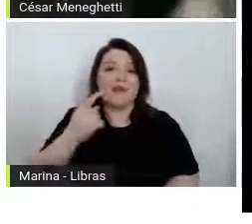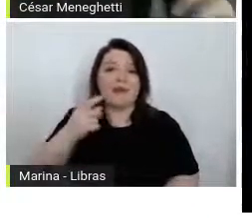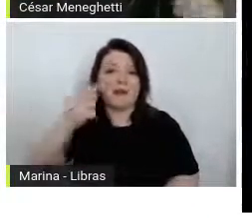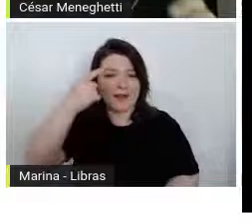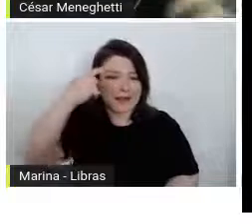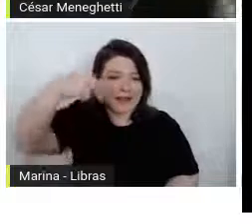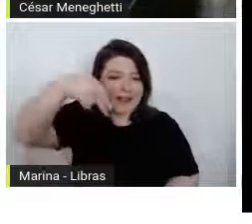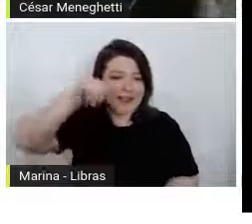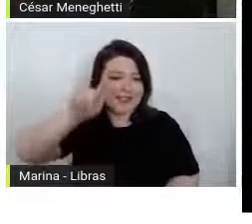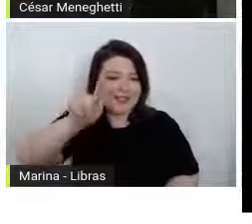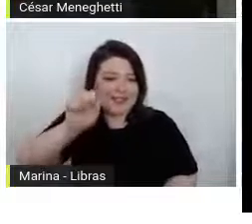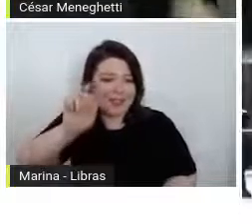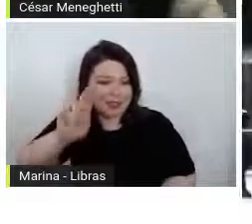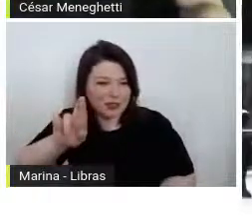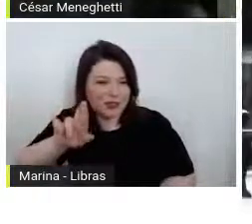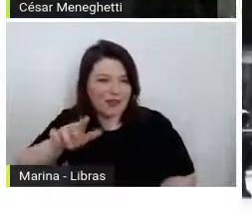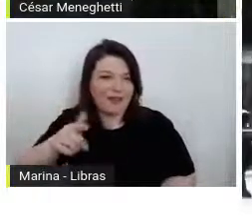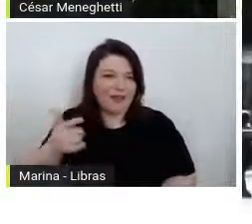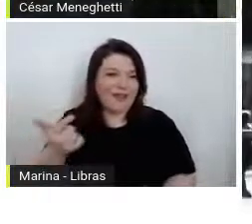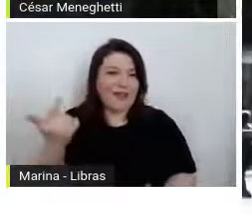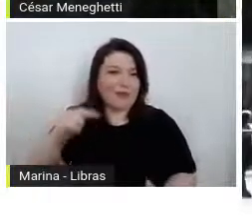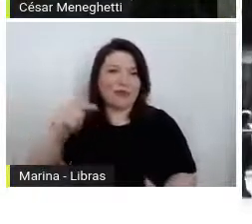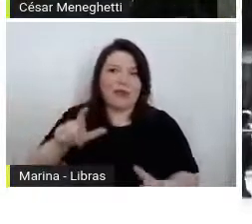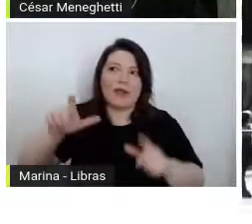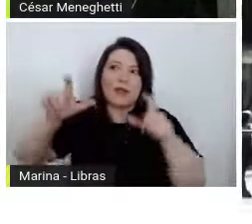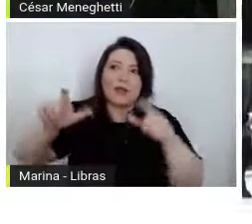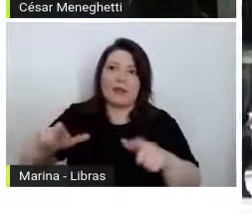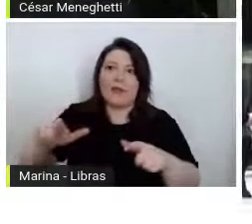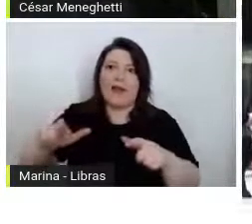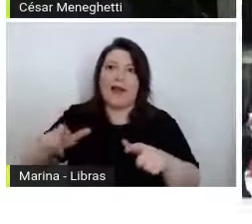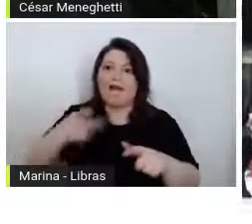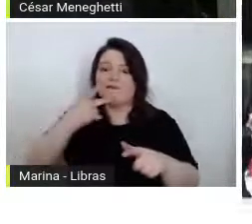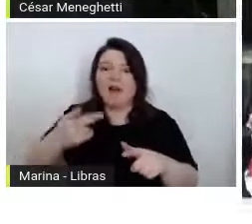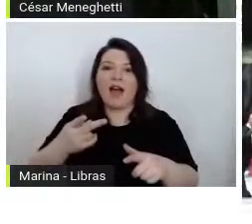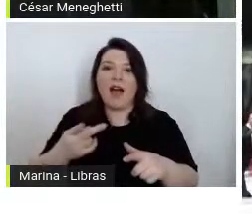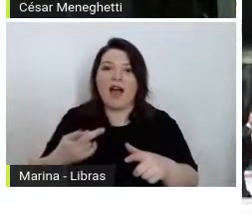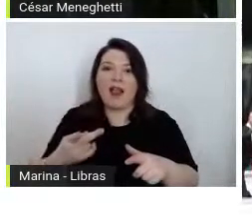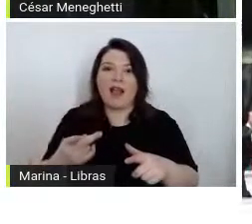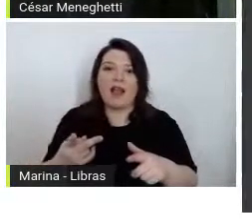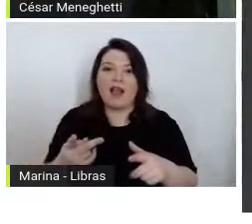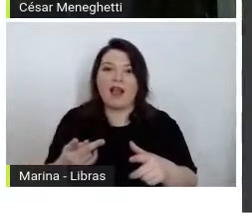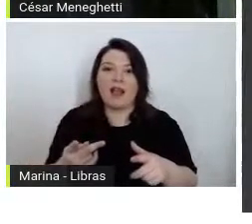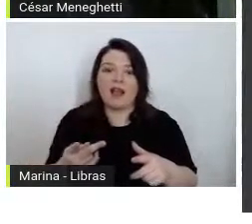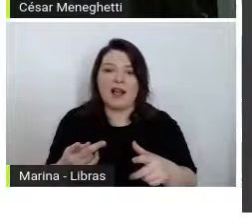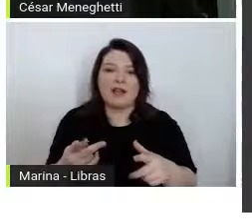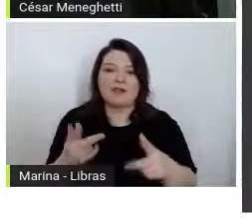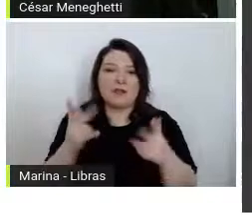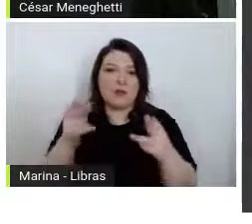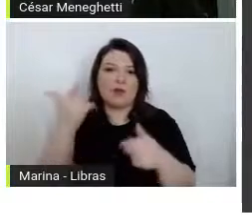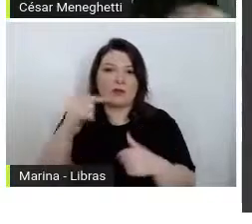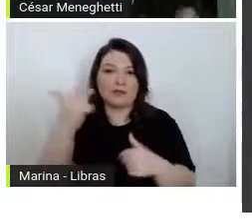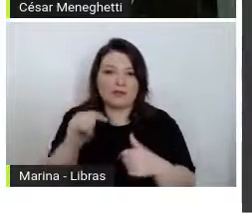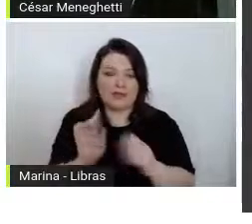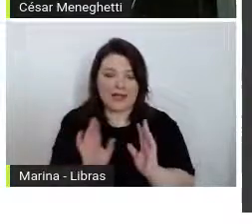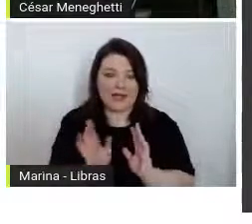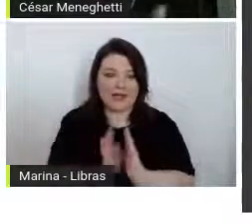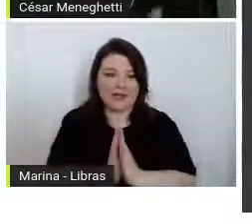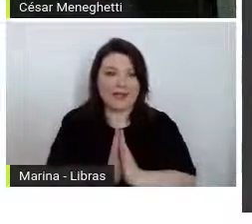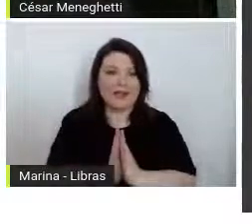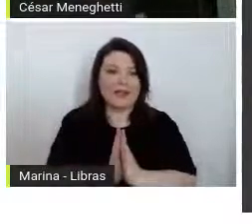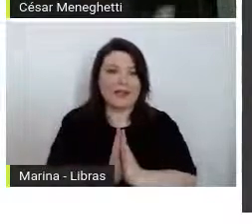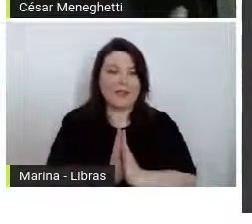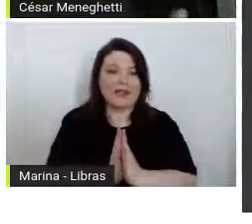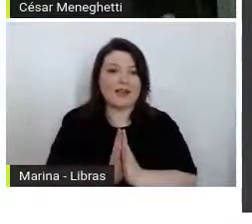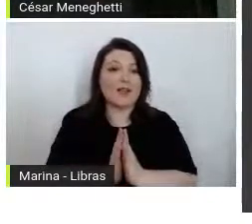falar sobre manicômio, vamos falar sobre normalidade ou sobre o real, vamos falar sobre. Não,